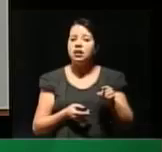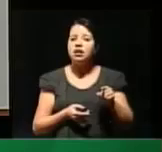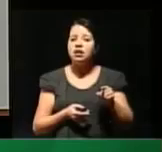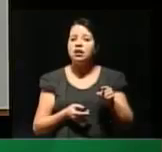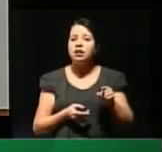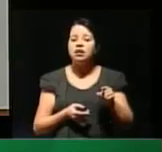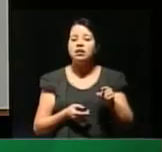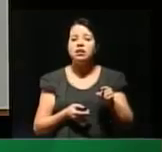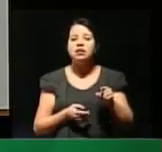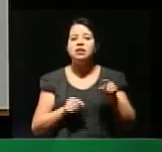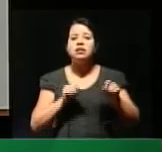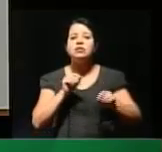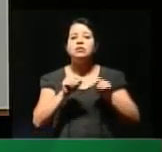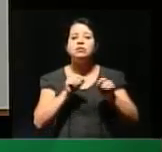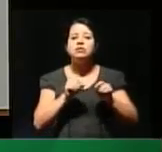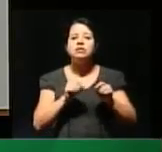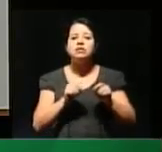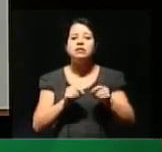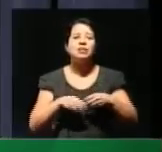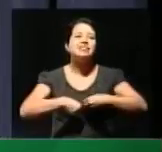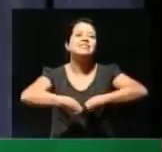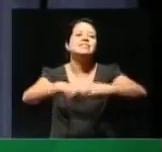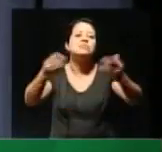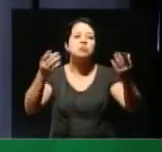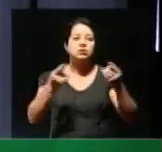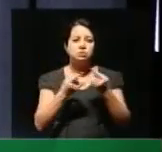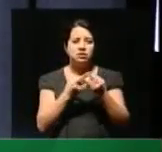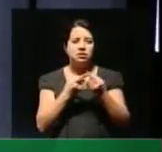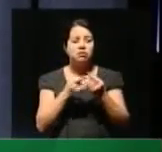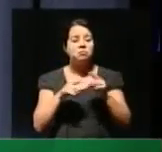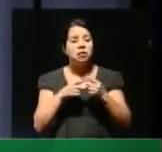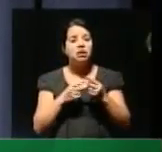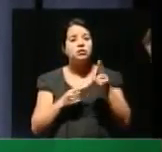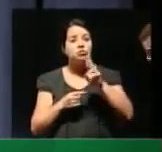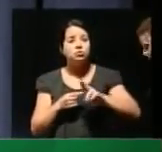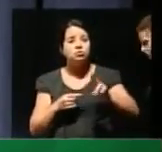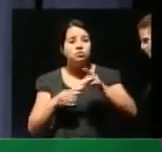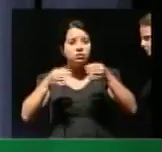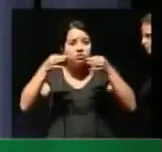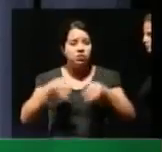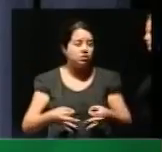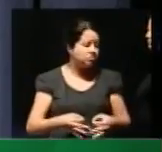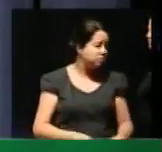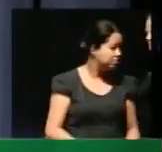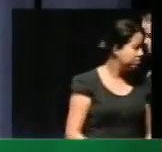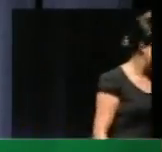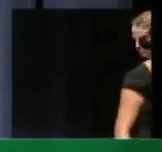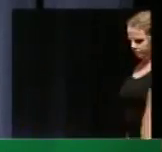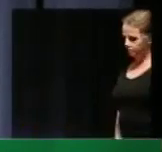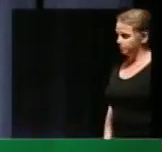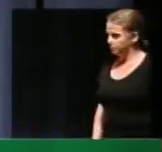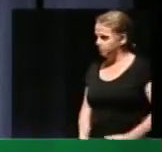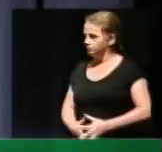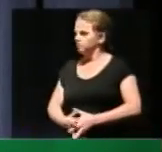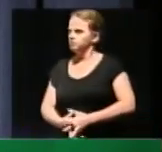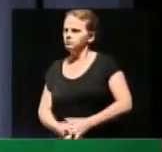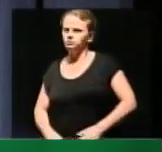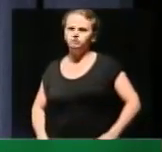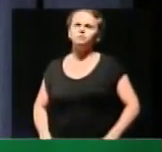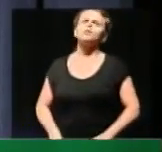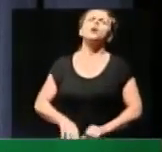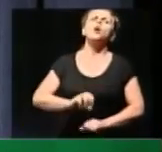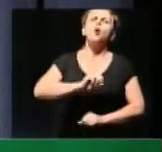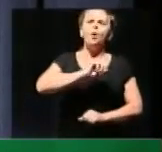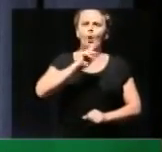não é só ter disponível preservativo, mas você usar consistentemente é uma baita de uma mudança de comportamento.